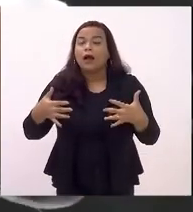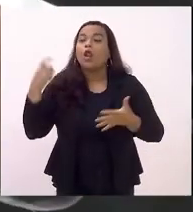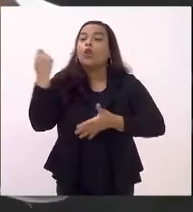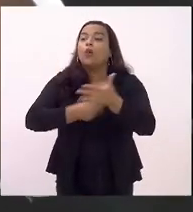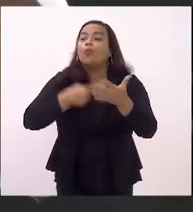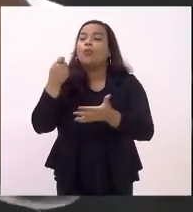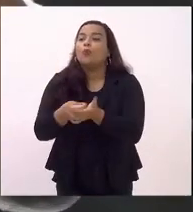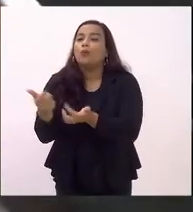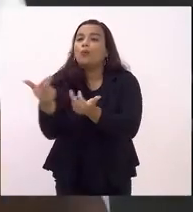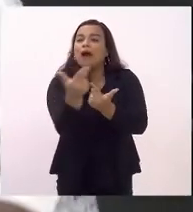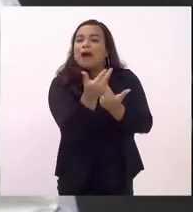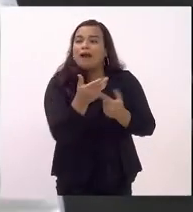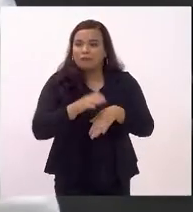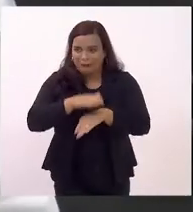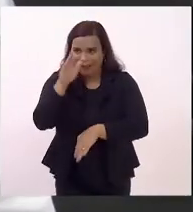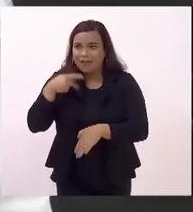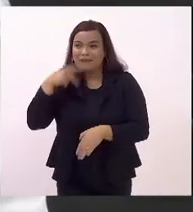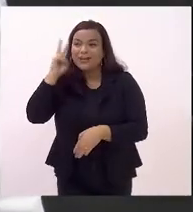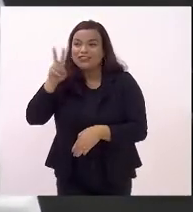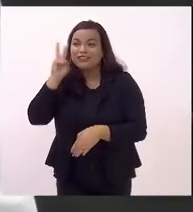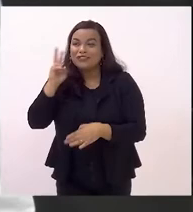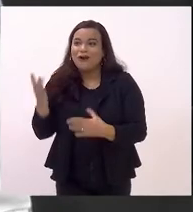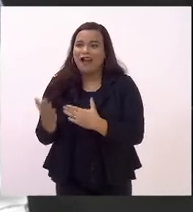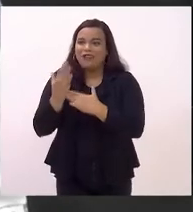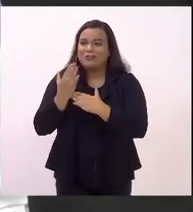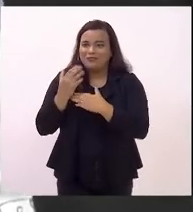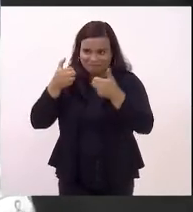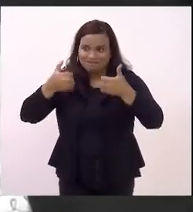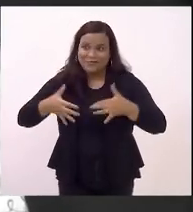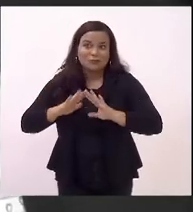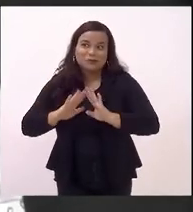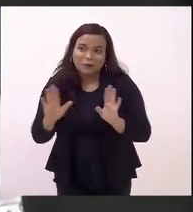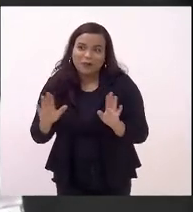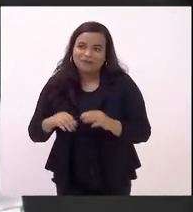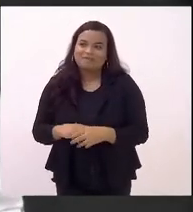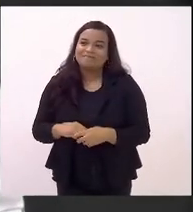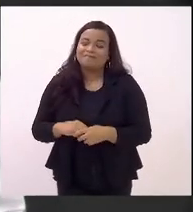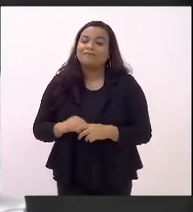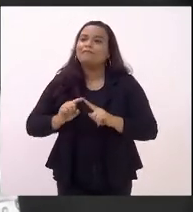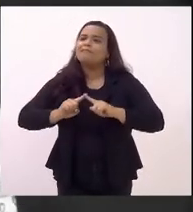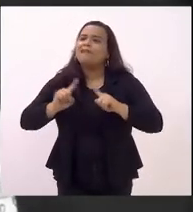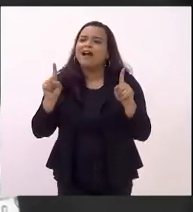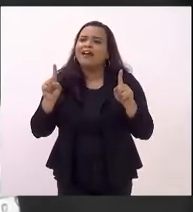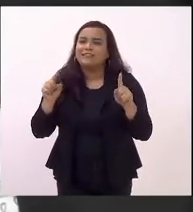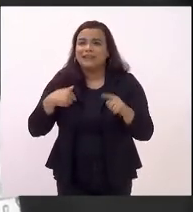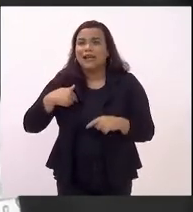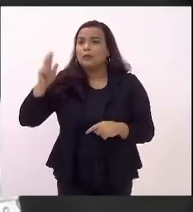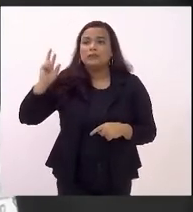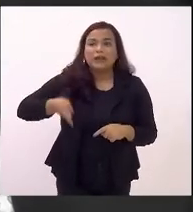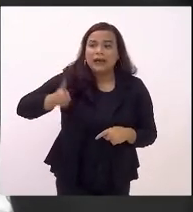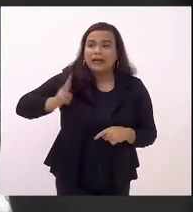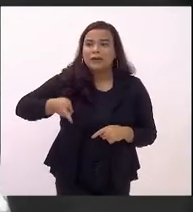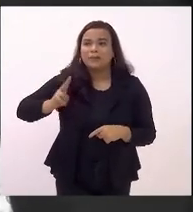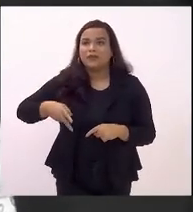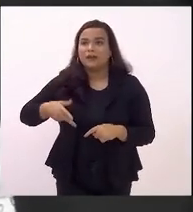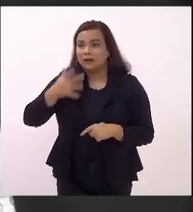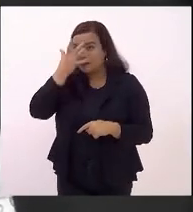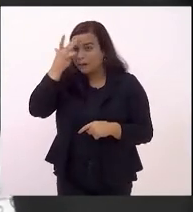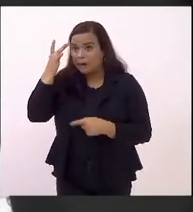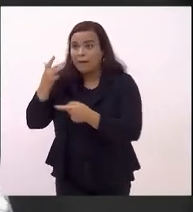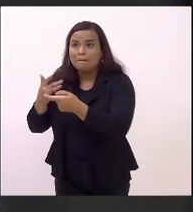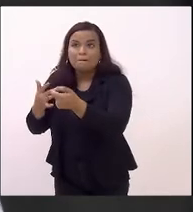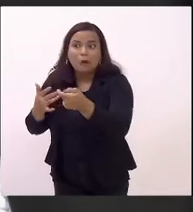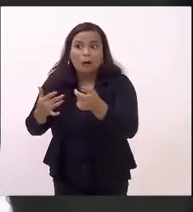lutas que estão na minha trajetória. E é inegável que eu sempre fui, pouca gente sabia, eu sempre fui iniciado no